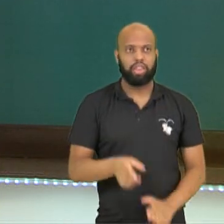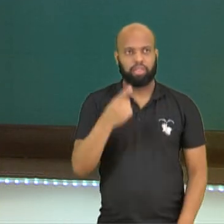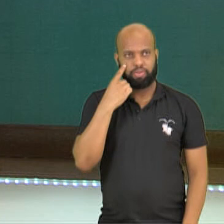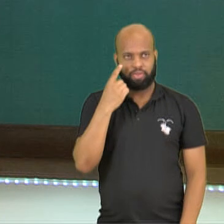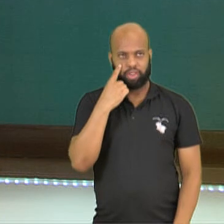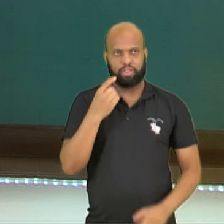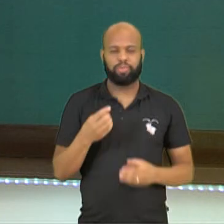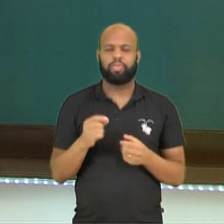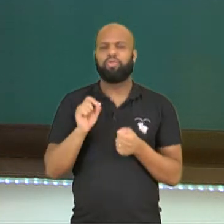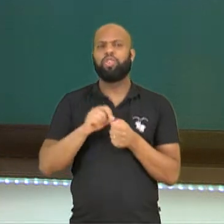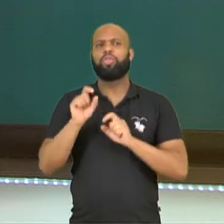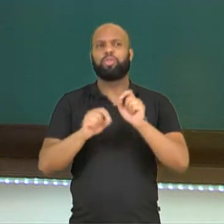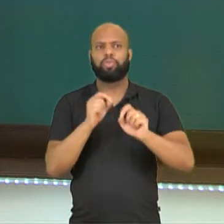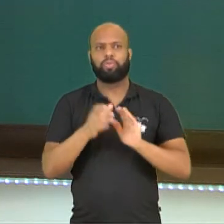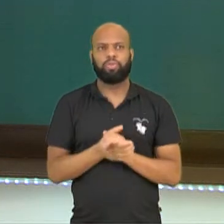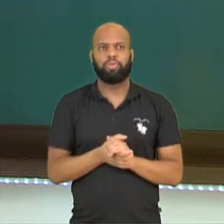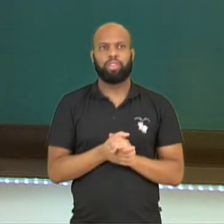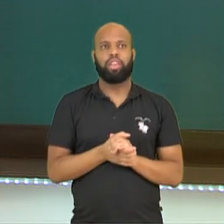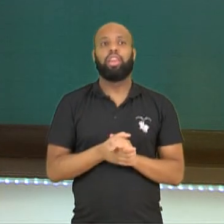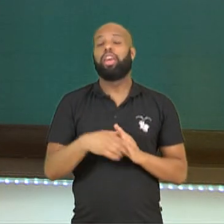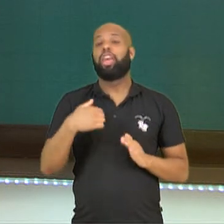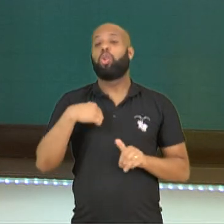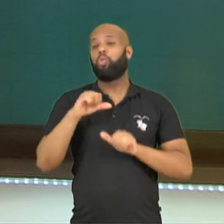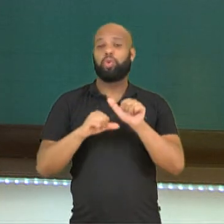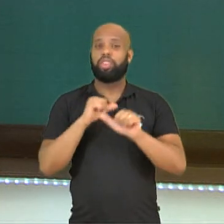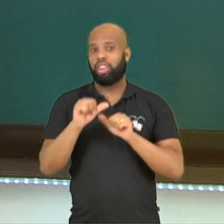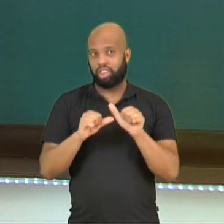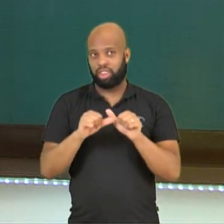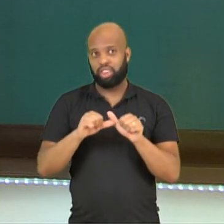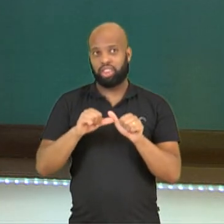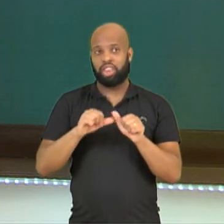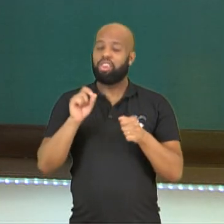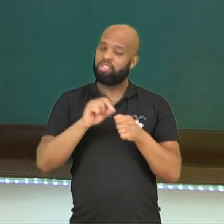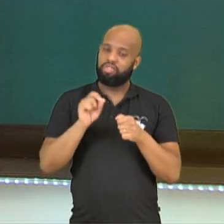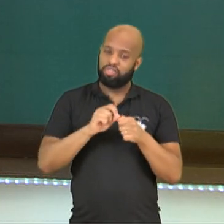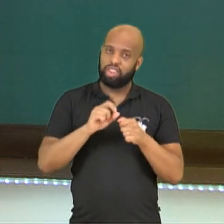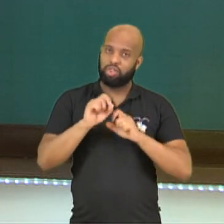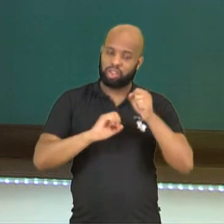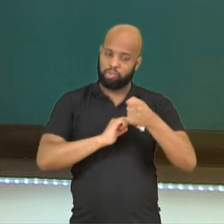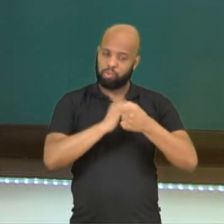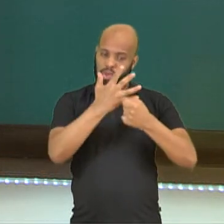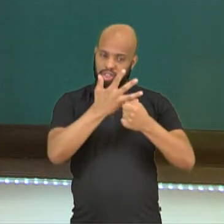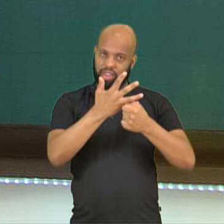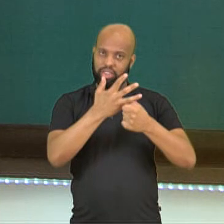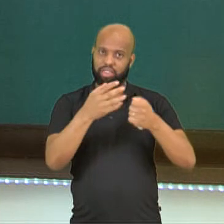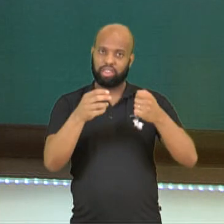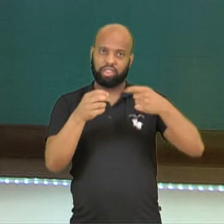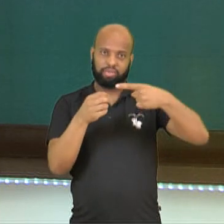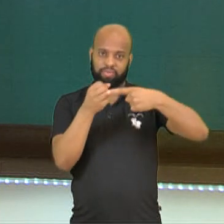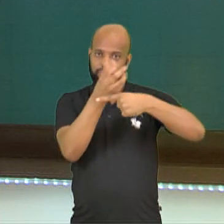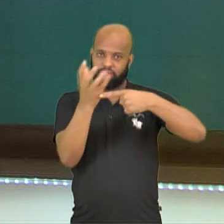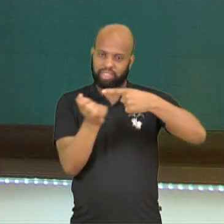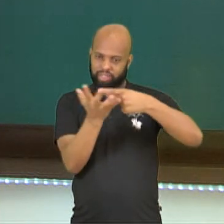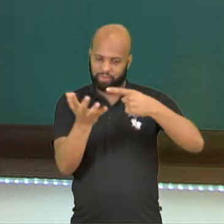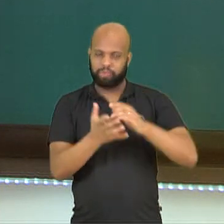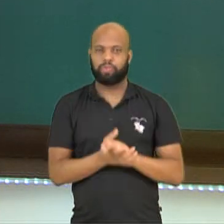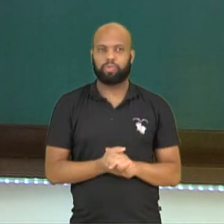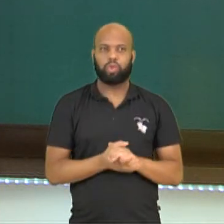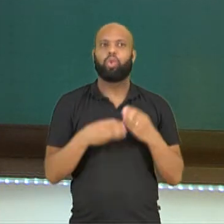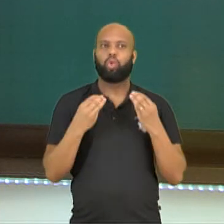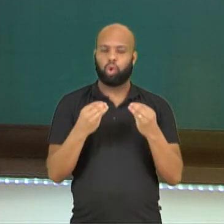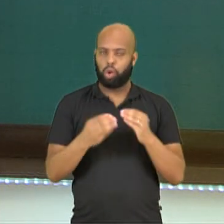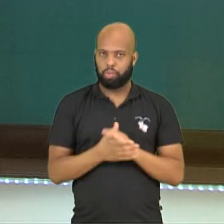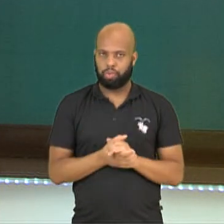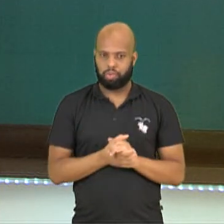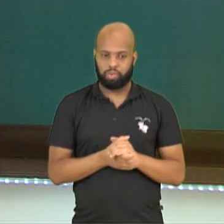O que resolvemos fazer, gente? Resolvemos transformar em potência com expoente fracionário, tá bom? Então como é que eu faço isso? Mantenho